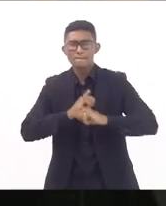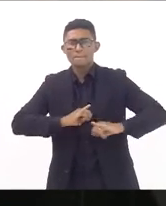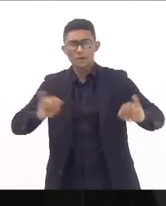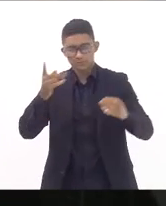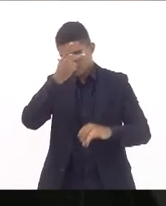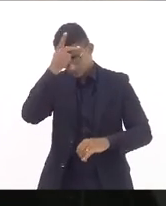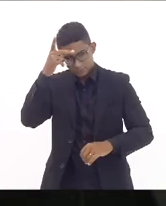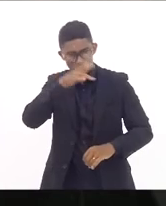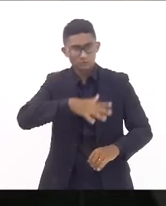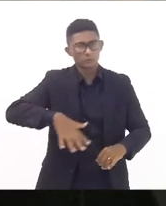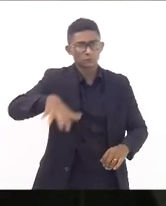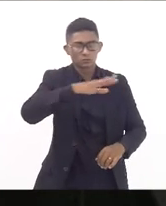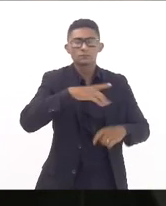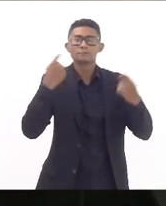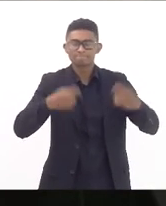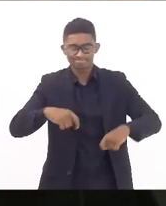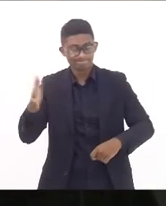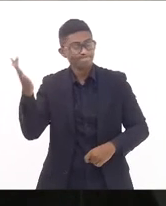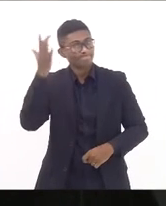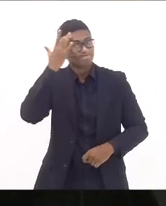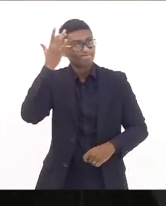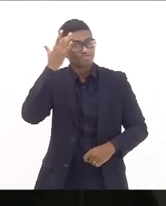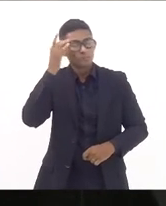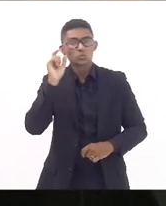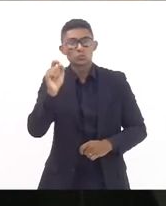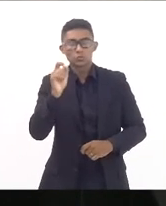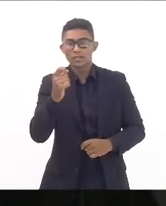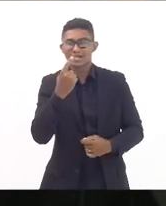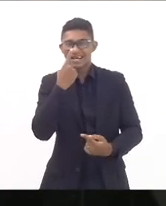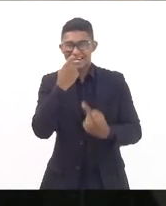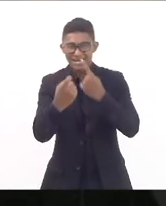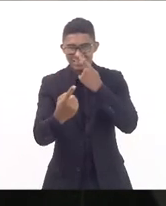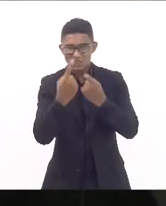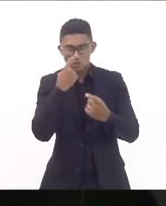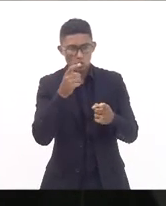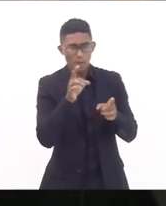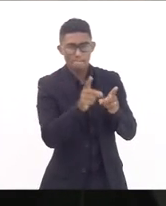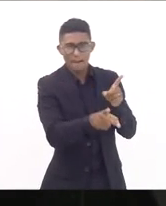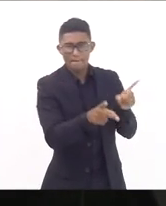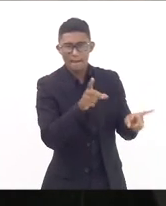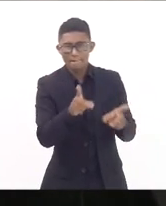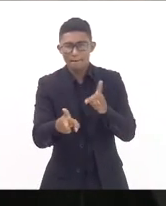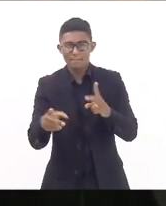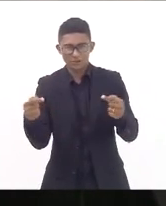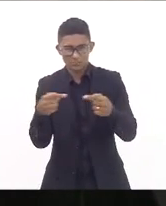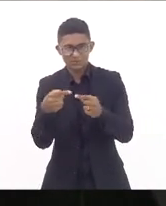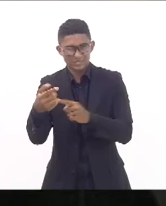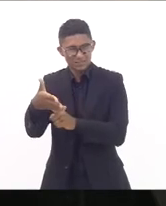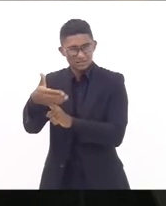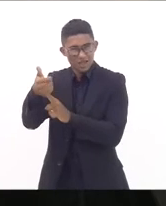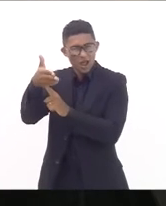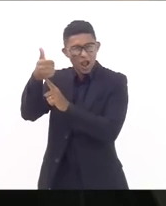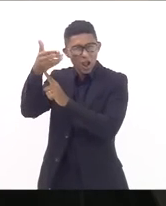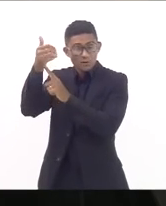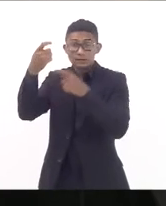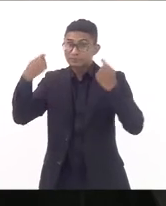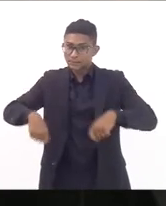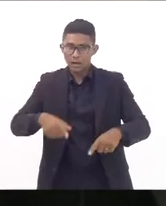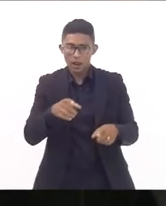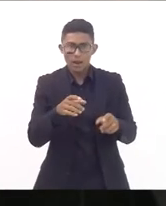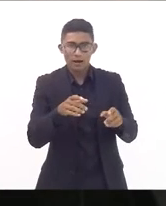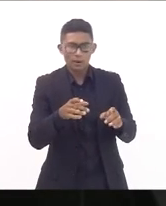descarte do lixo eletrônico. Eu falo isso porque nós estamos em pleno século XXI e a gente vê